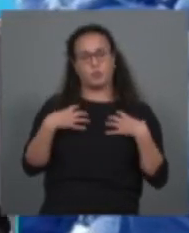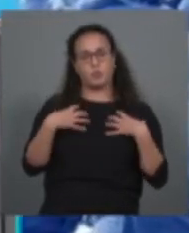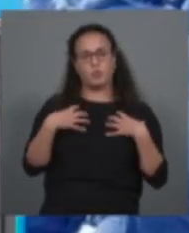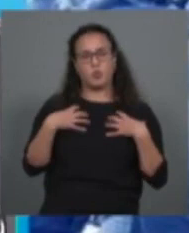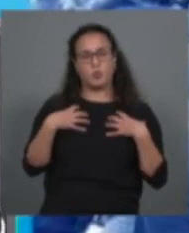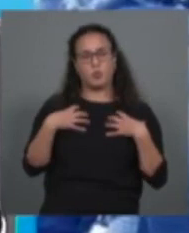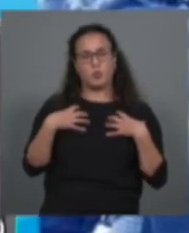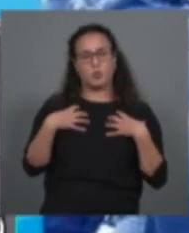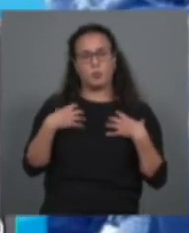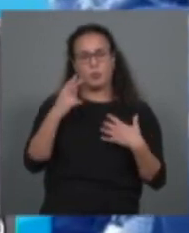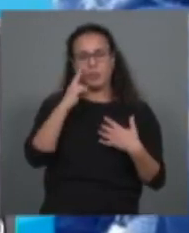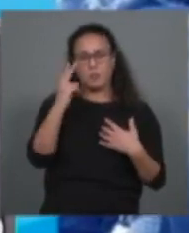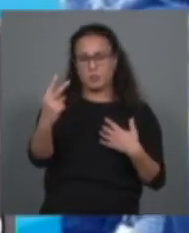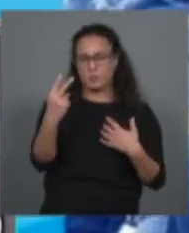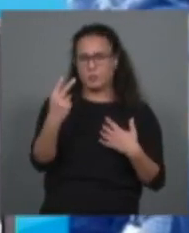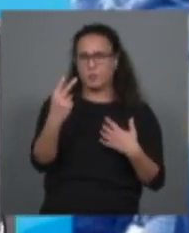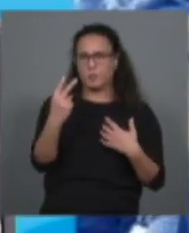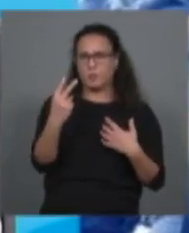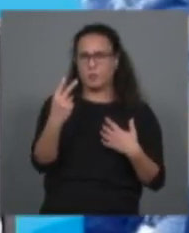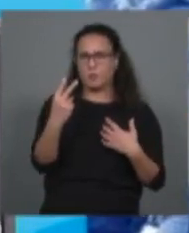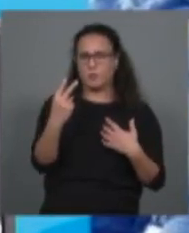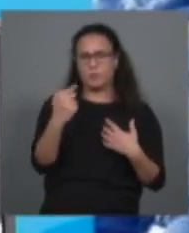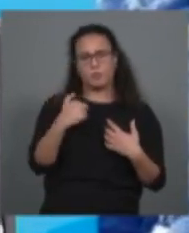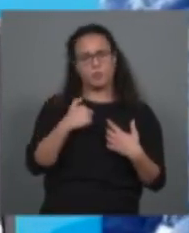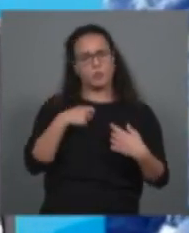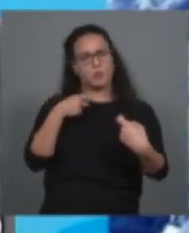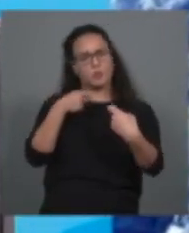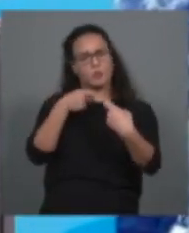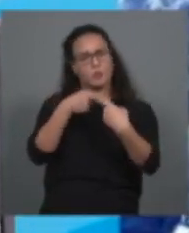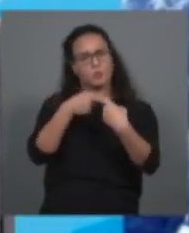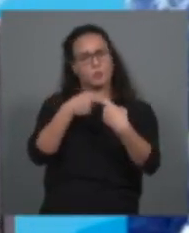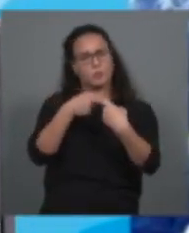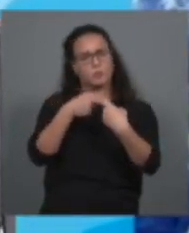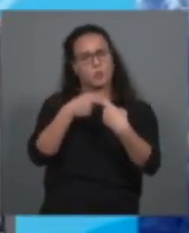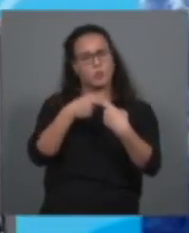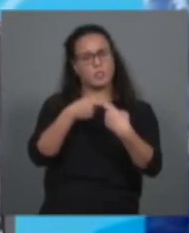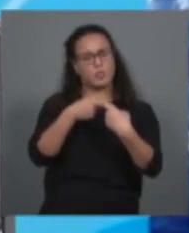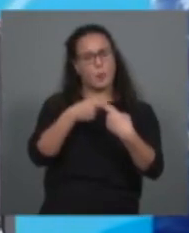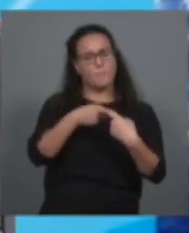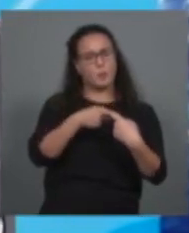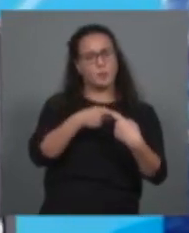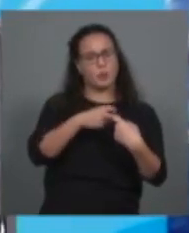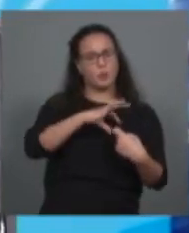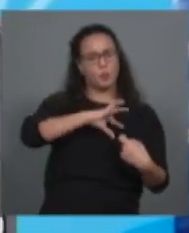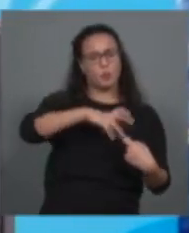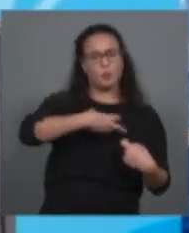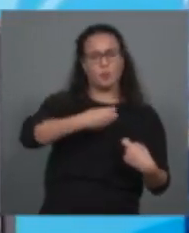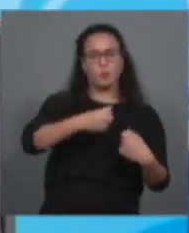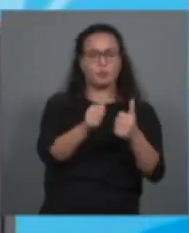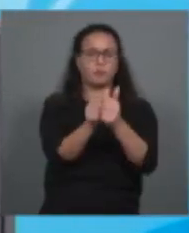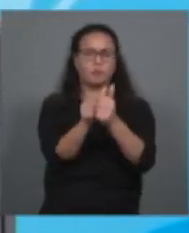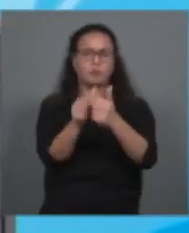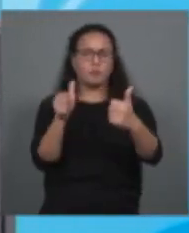marca visível e que nós associamos muitas vezes com mundos distantes do nosso, de realidades distantes da nossa portuguesa